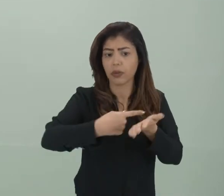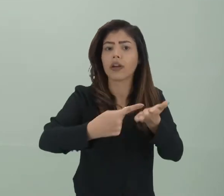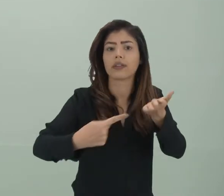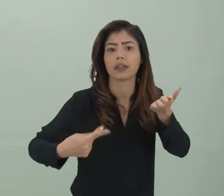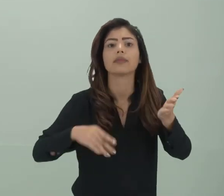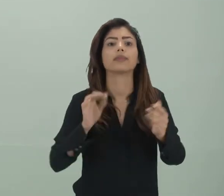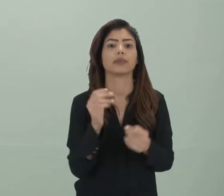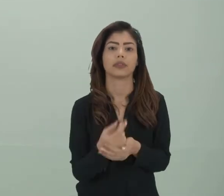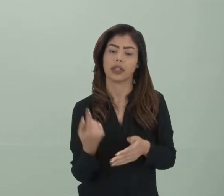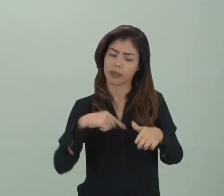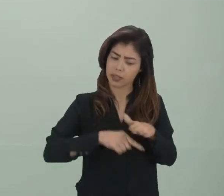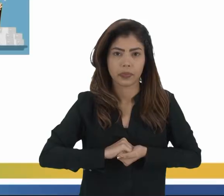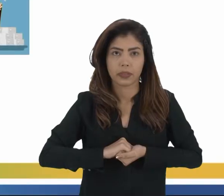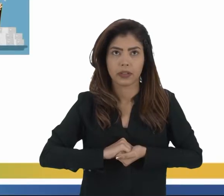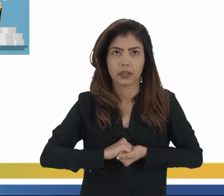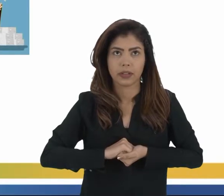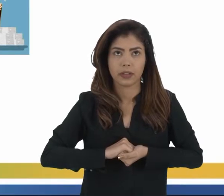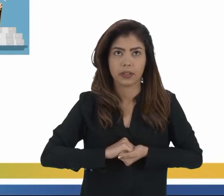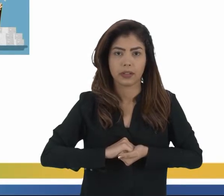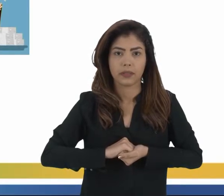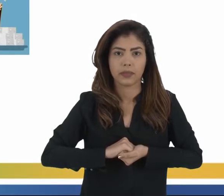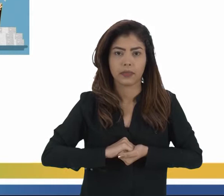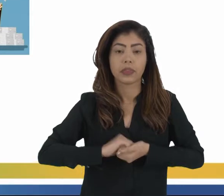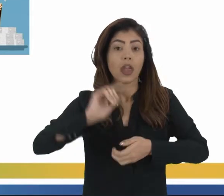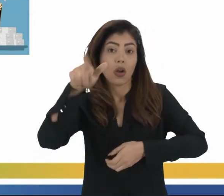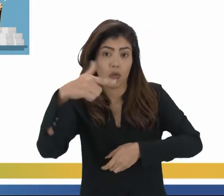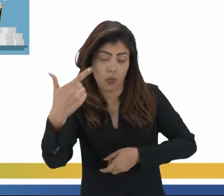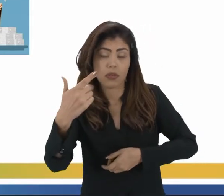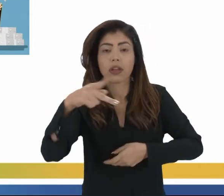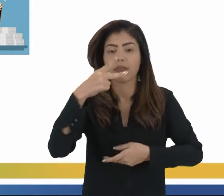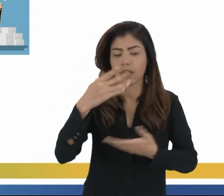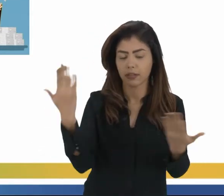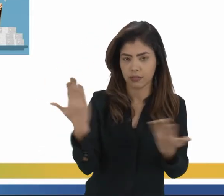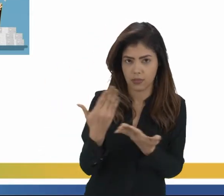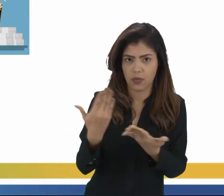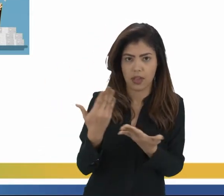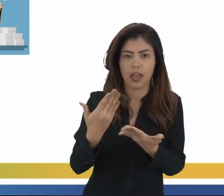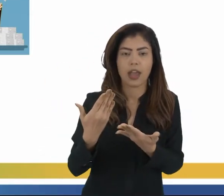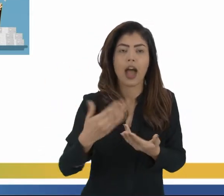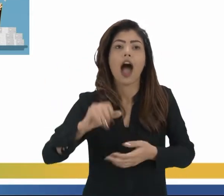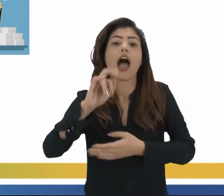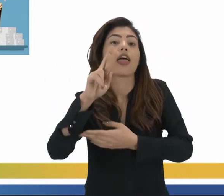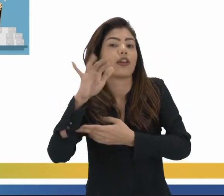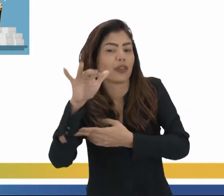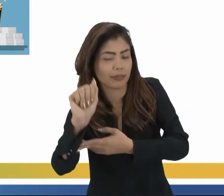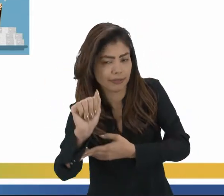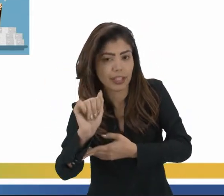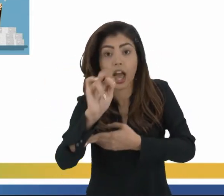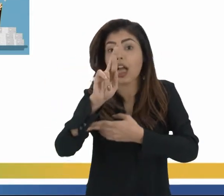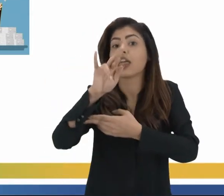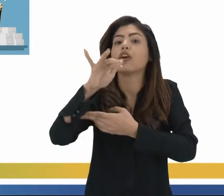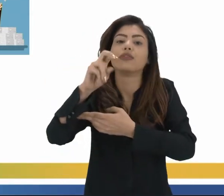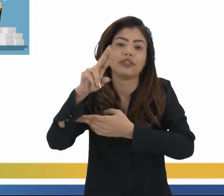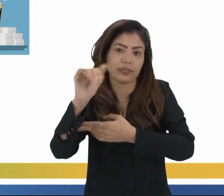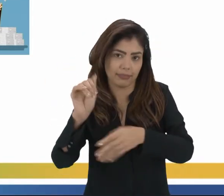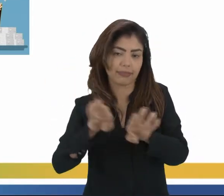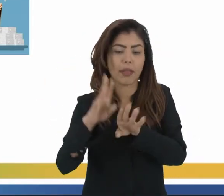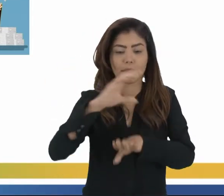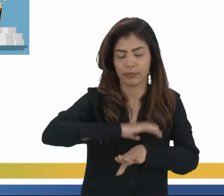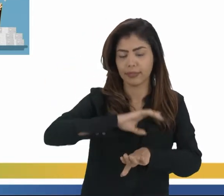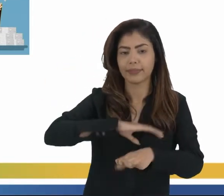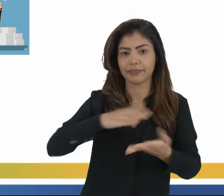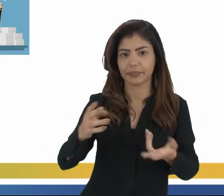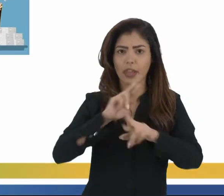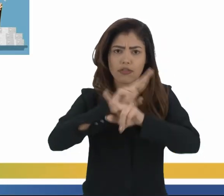que são sempre muito profundos. O outro que vamos falar é la ironia, ou a ironia em